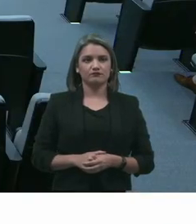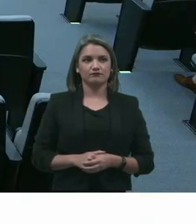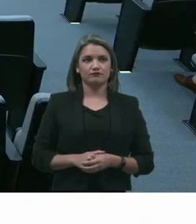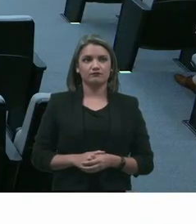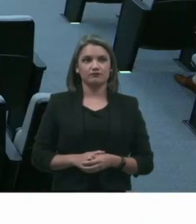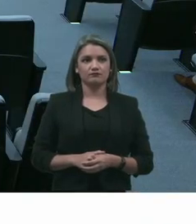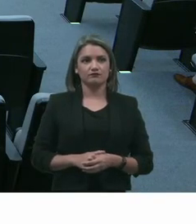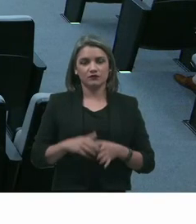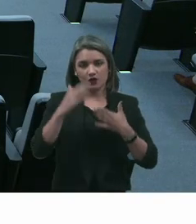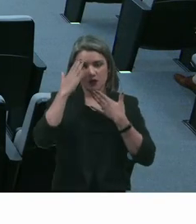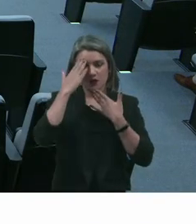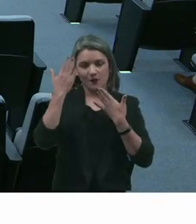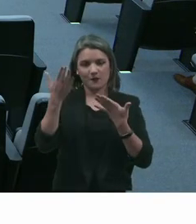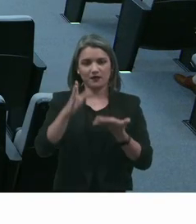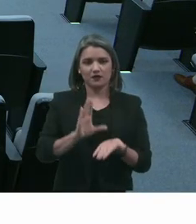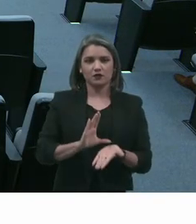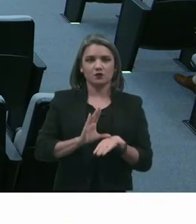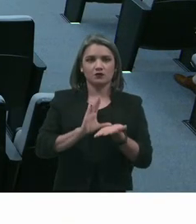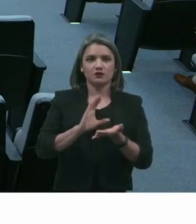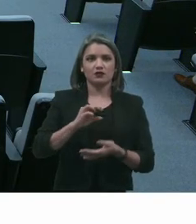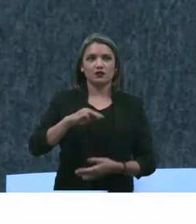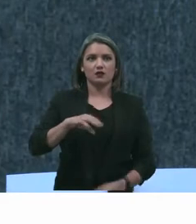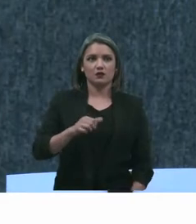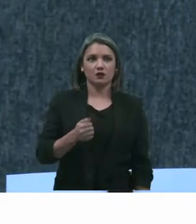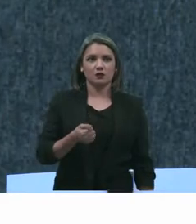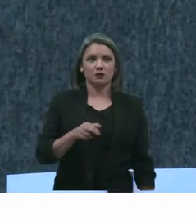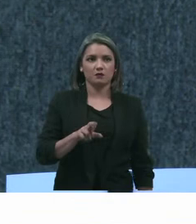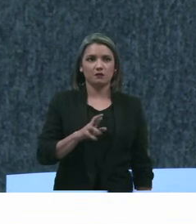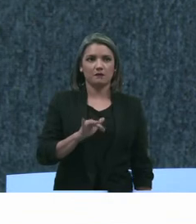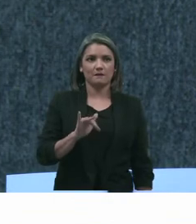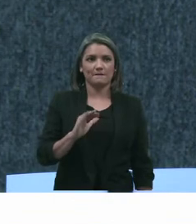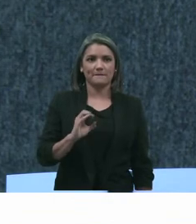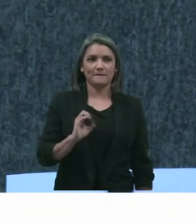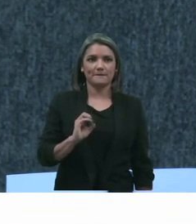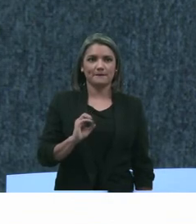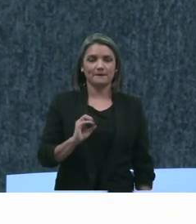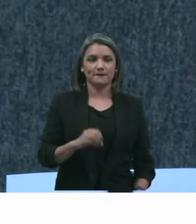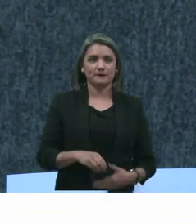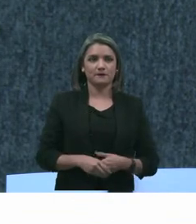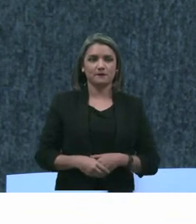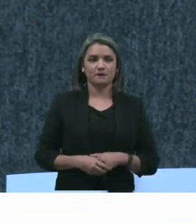Obrigada, conselheiro Mário Maia.